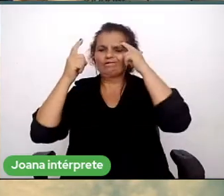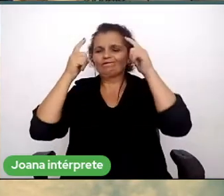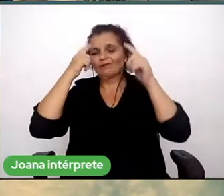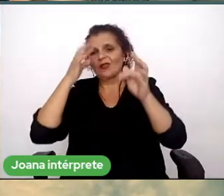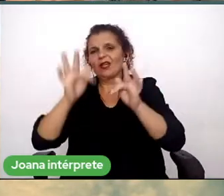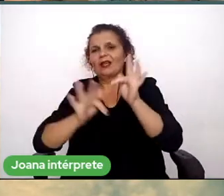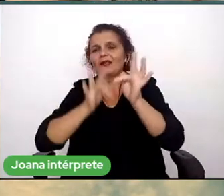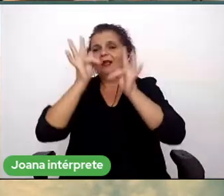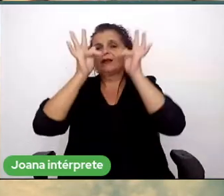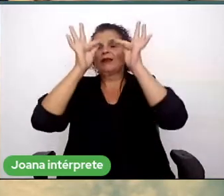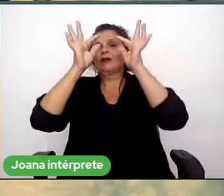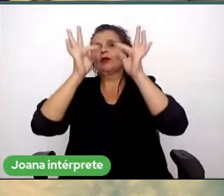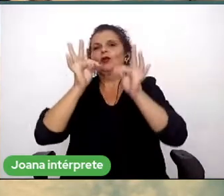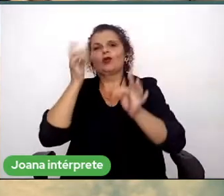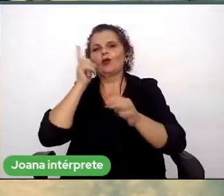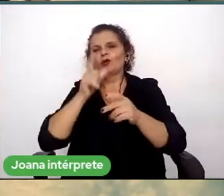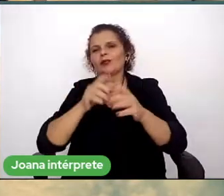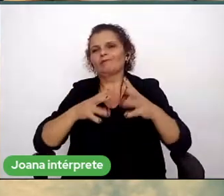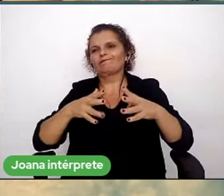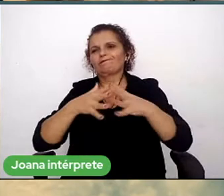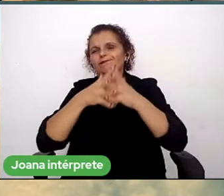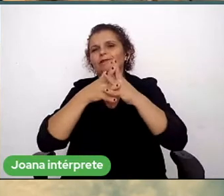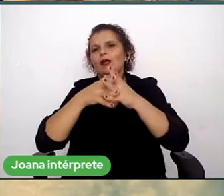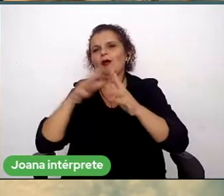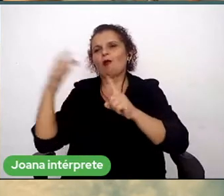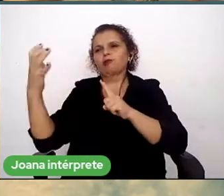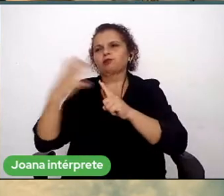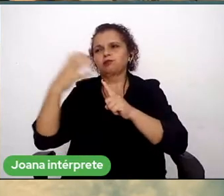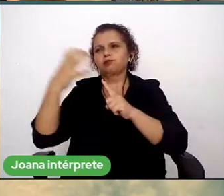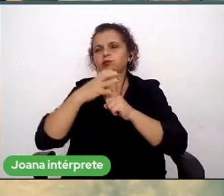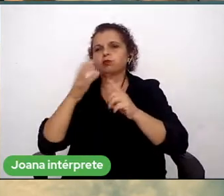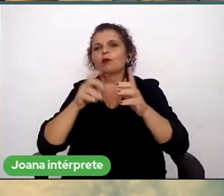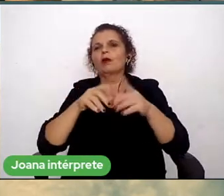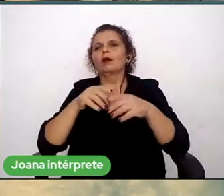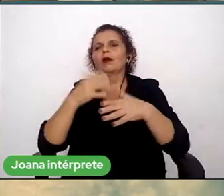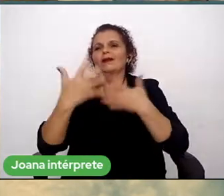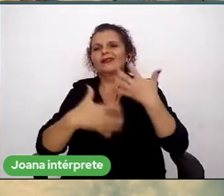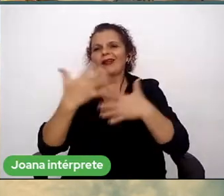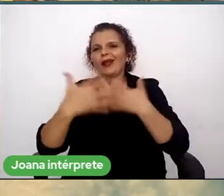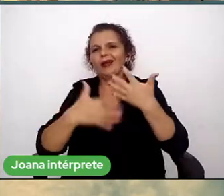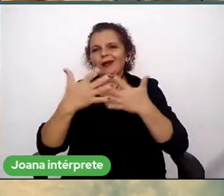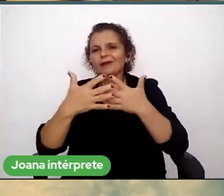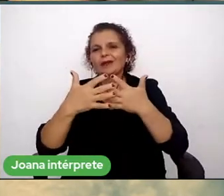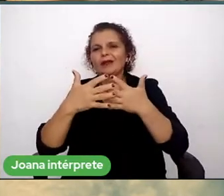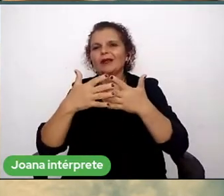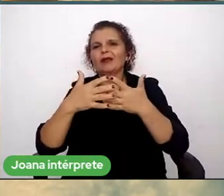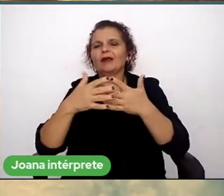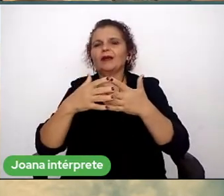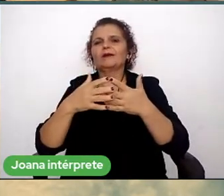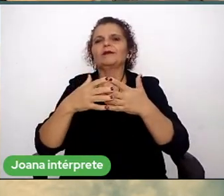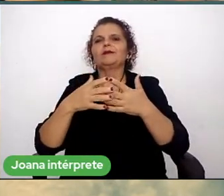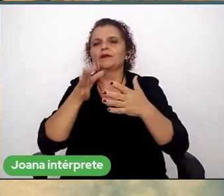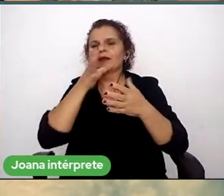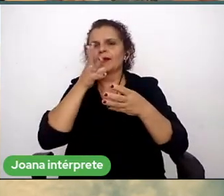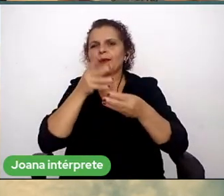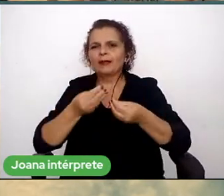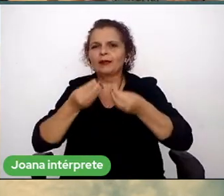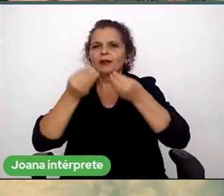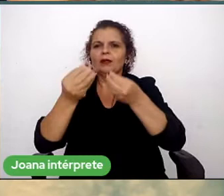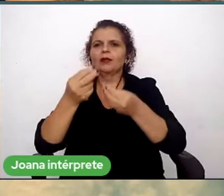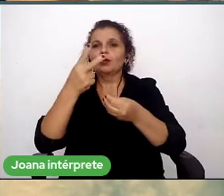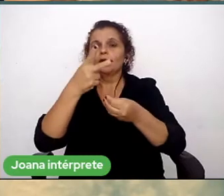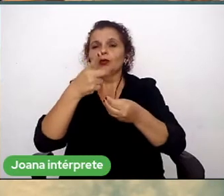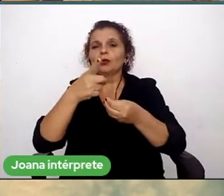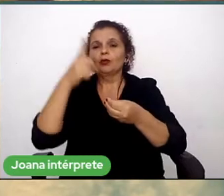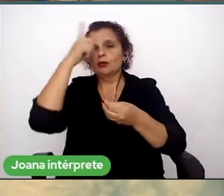consegue lidar com eles aí o seu começa a criar impactos do tipo a entrega fica normalmente levava dois